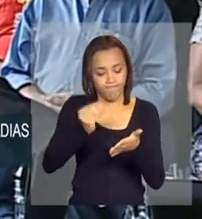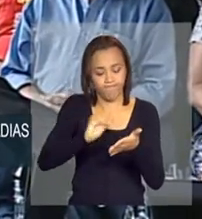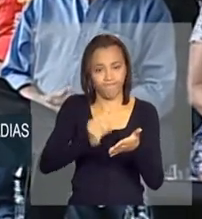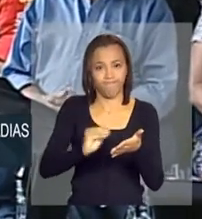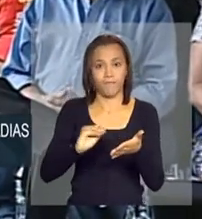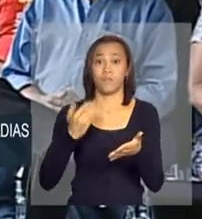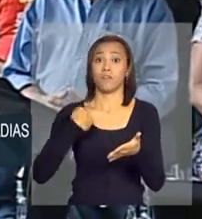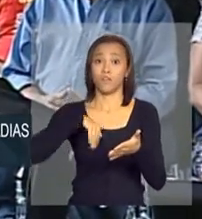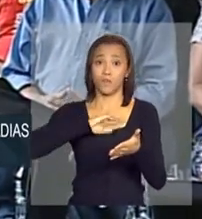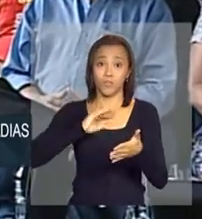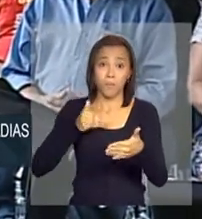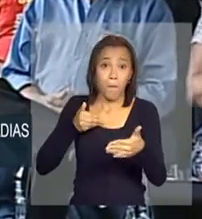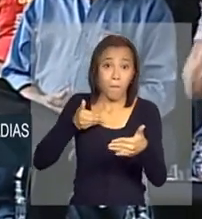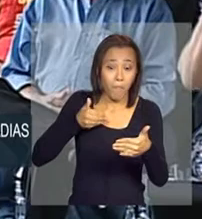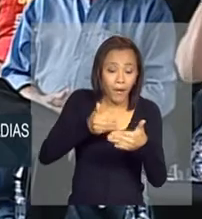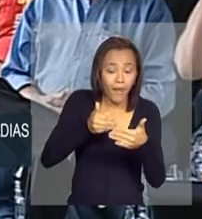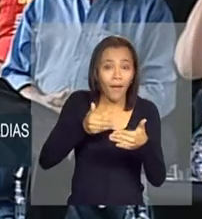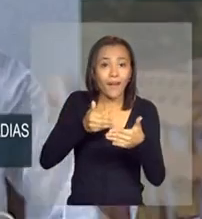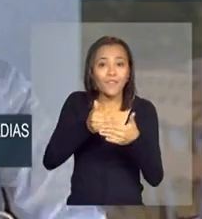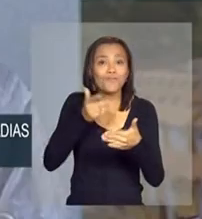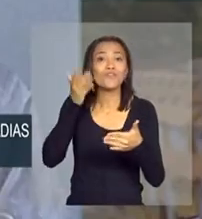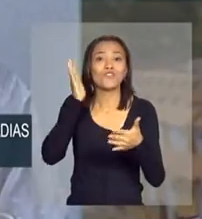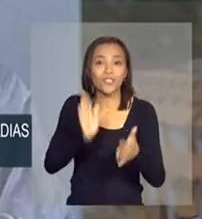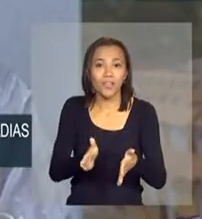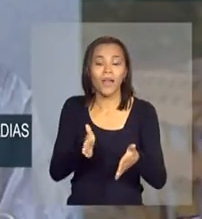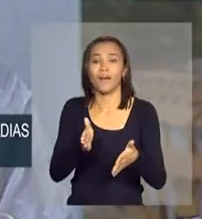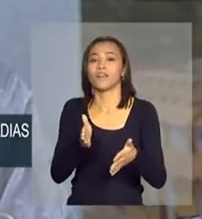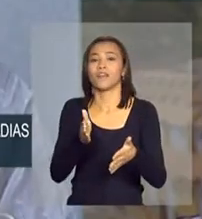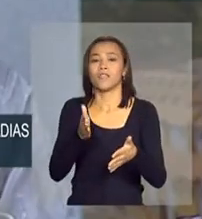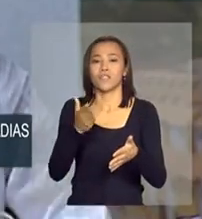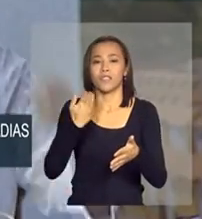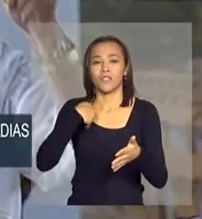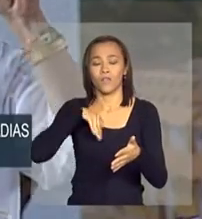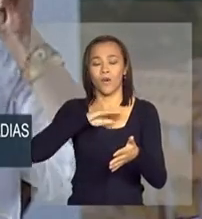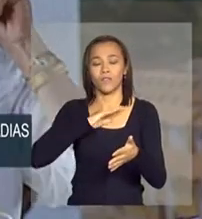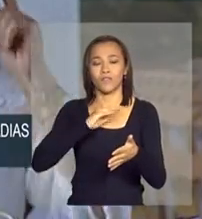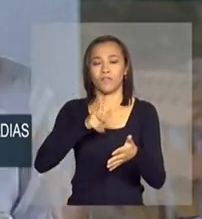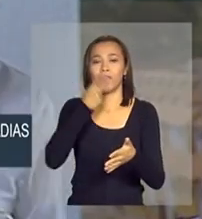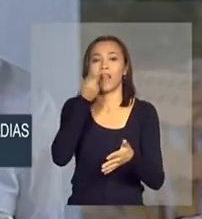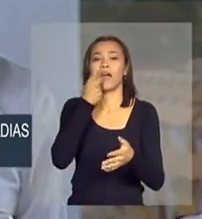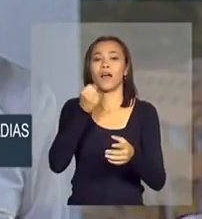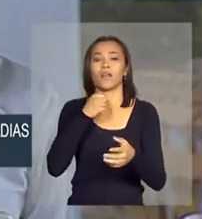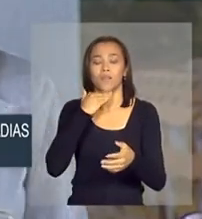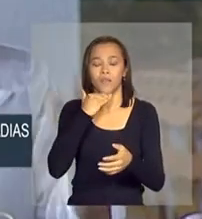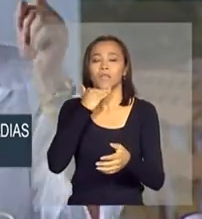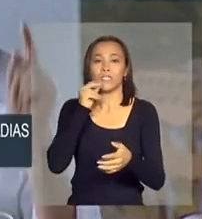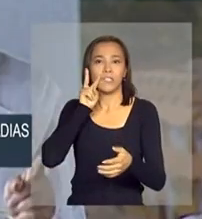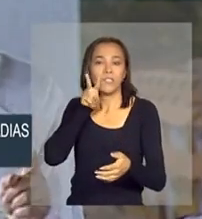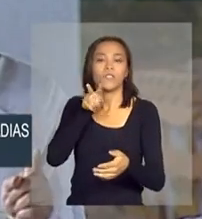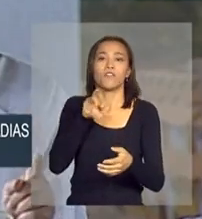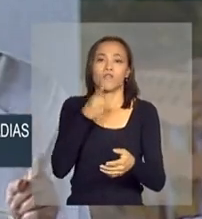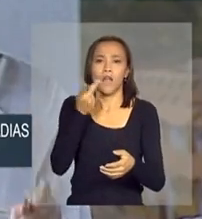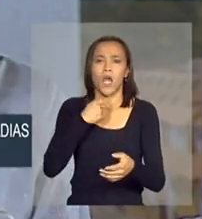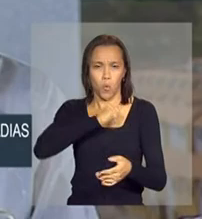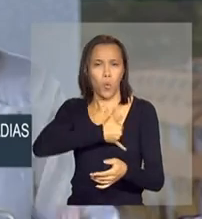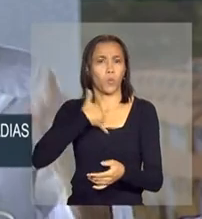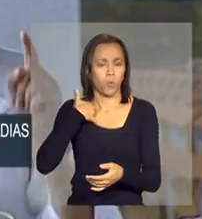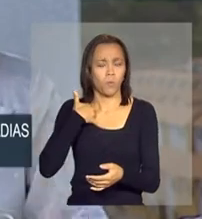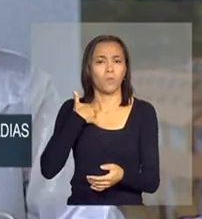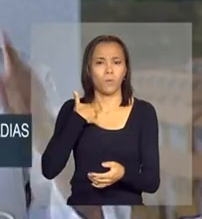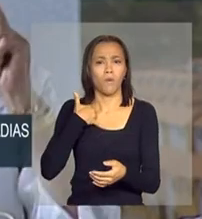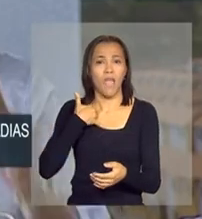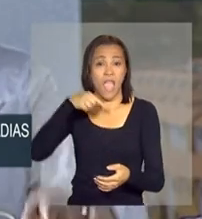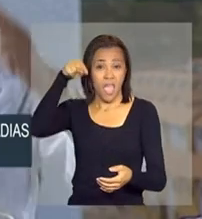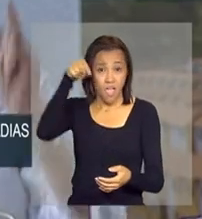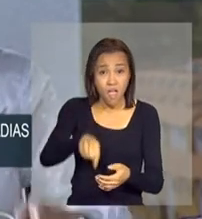chegando perto de poder levantar sobre os nossos pés e que a cabeça e dizer com orgulho